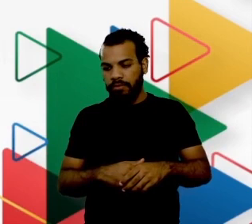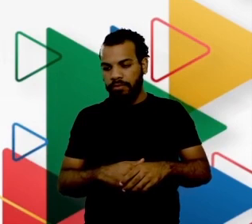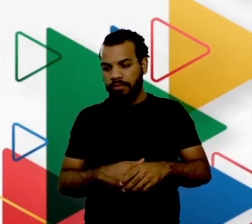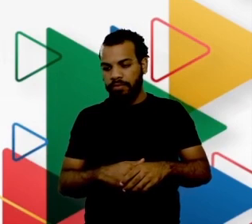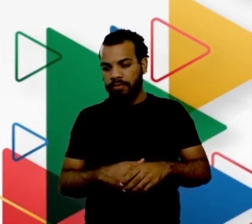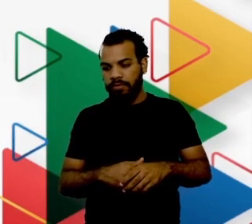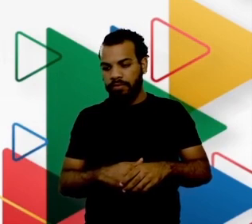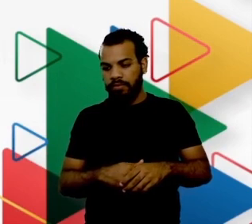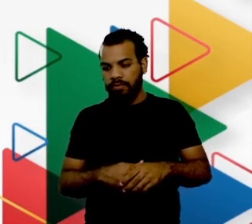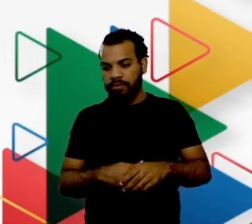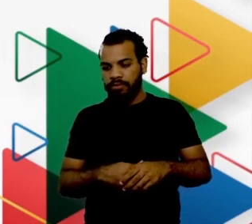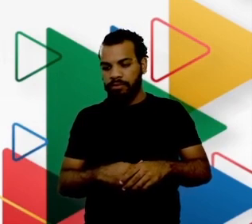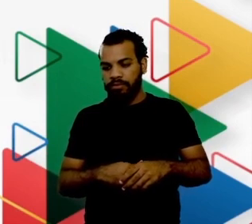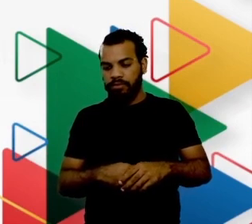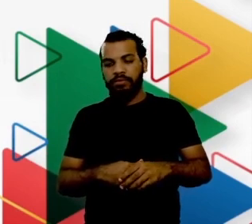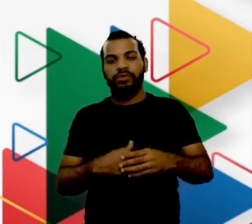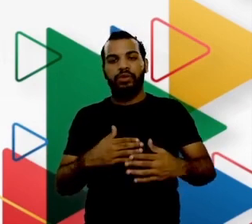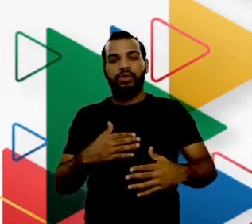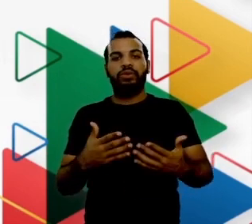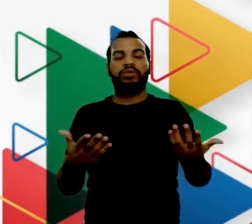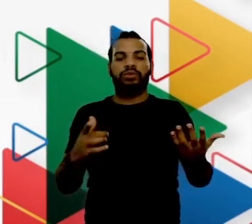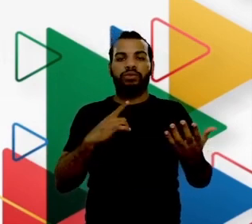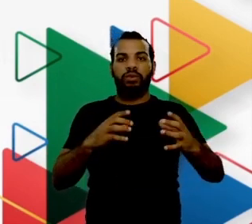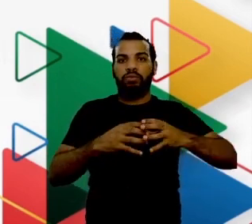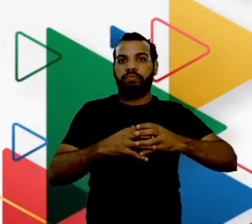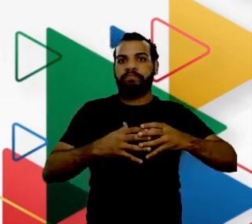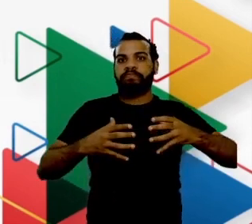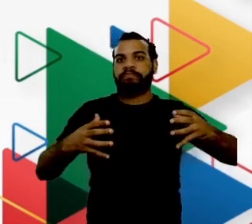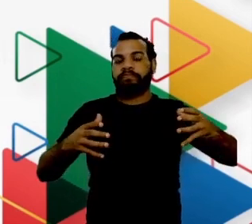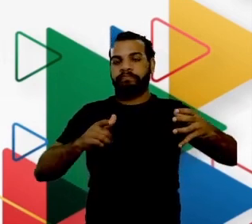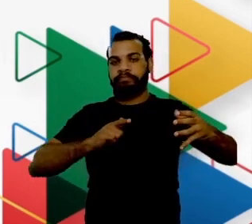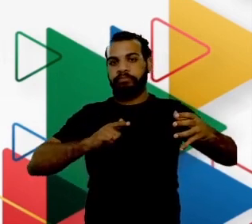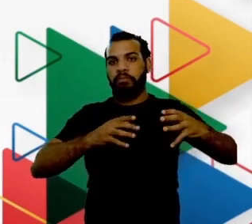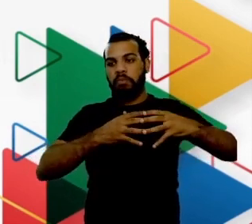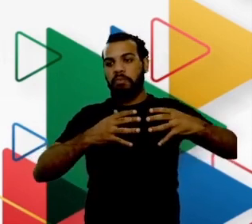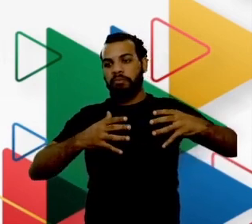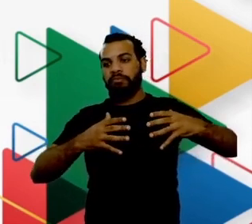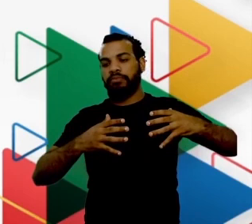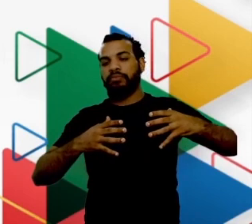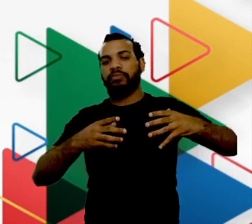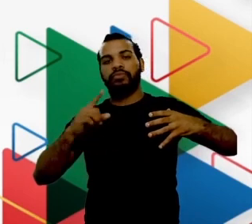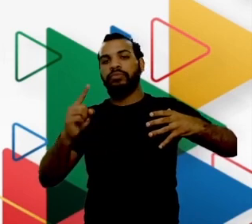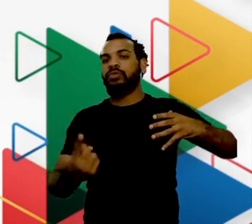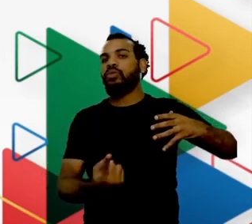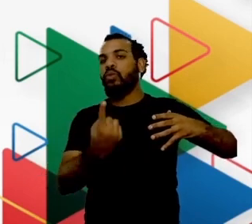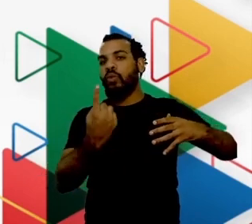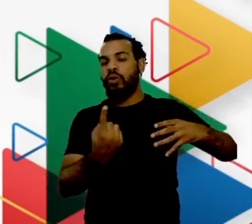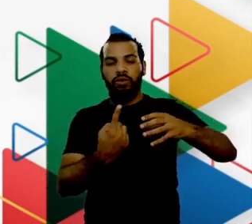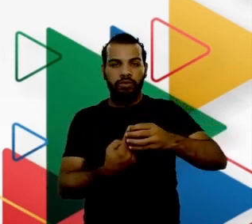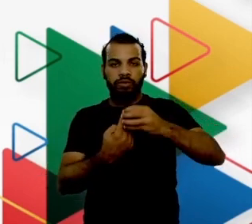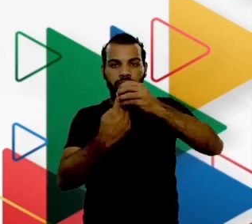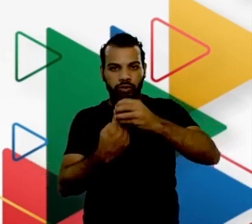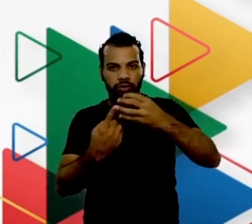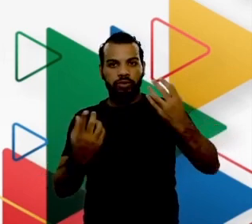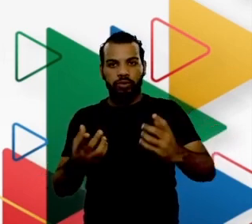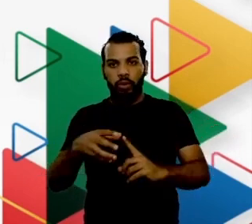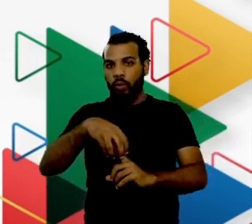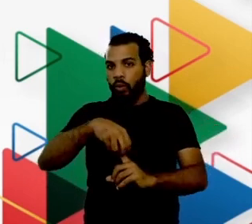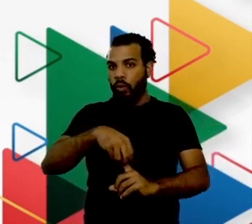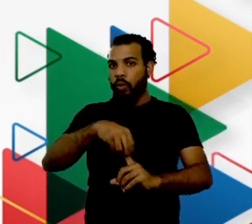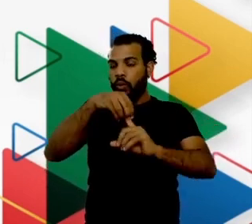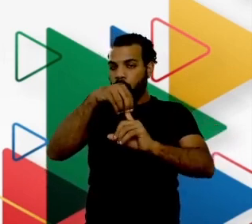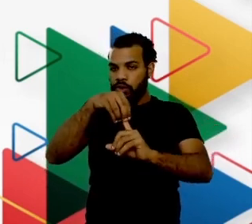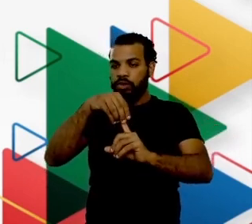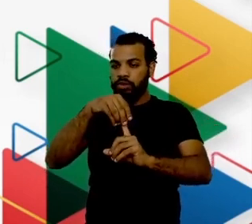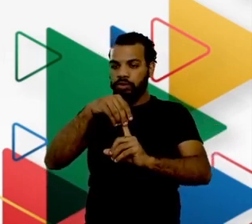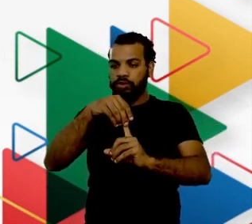que ocorre quando o corpo sofre uma expansão em uma única dimensão, em uma única